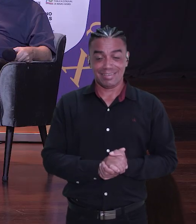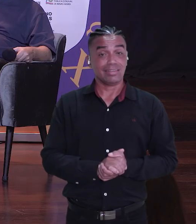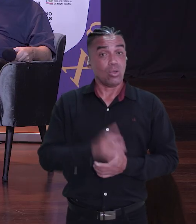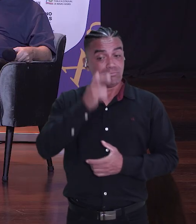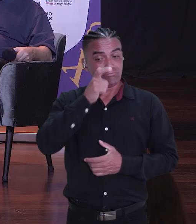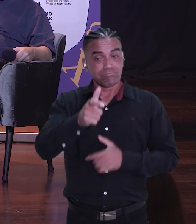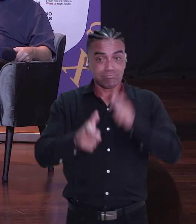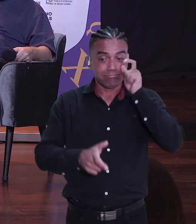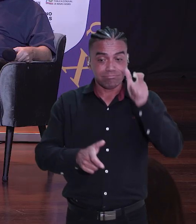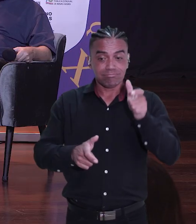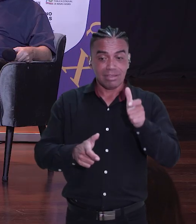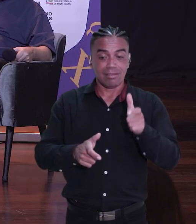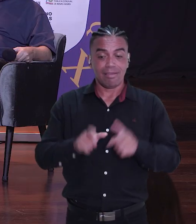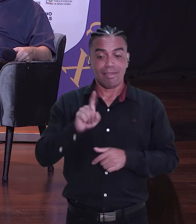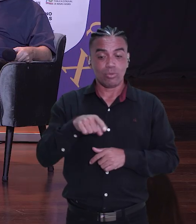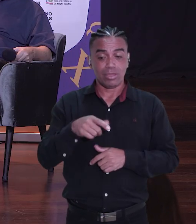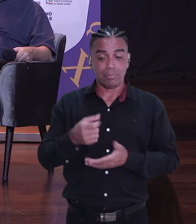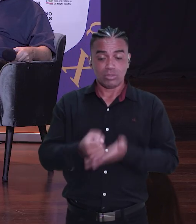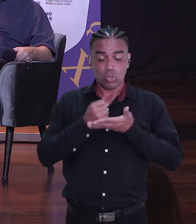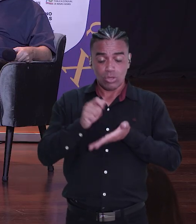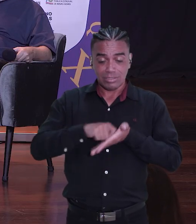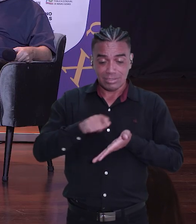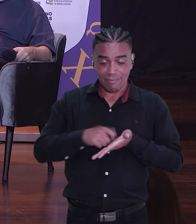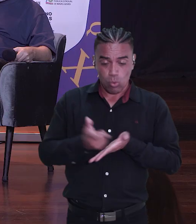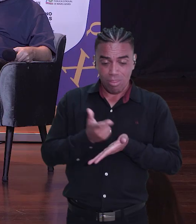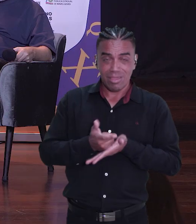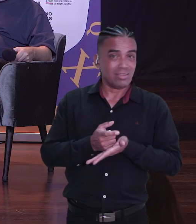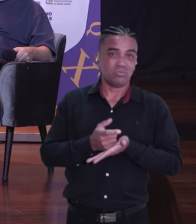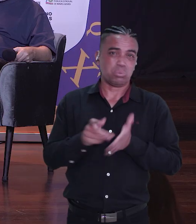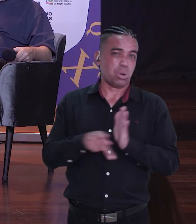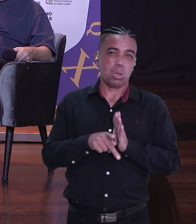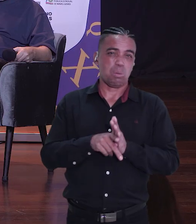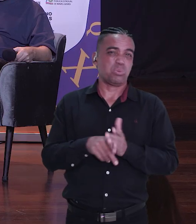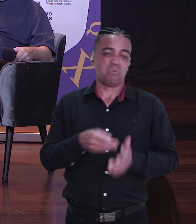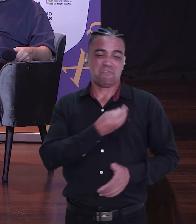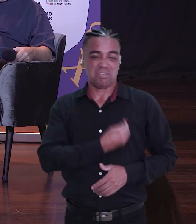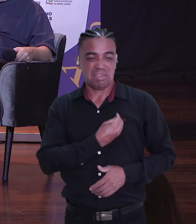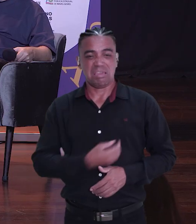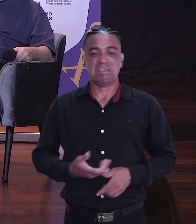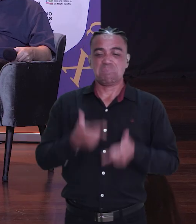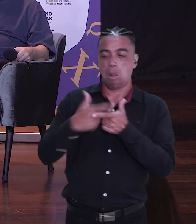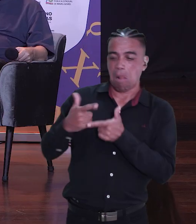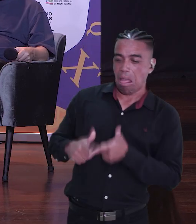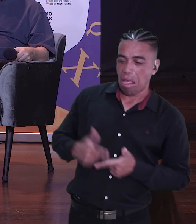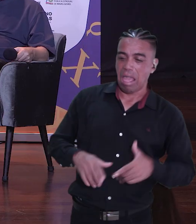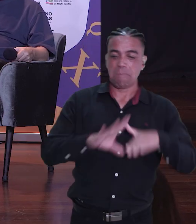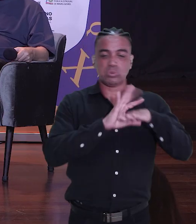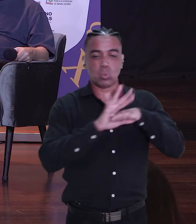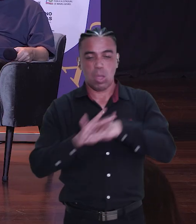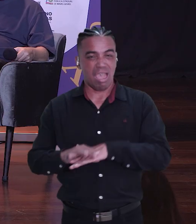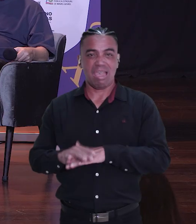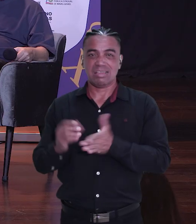né? Mas o interessante que me fez escrever o livro, não queria escrever um livro sobre as desgraças todas e